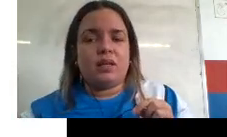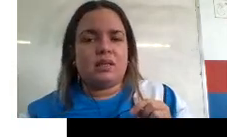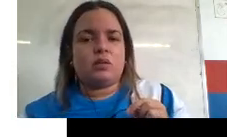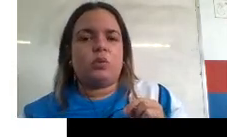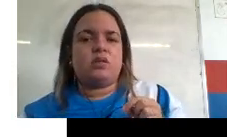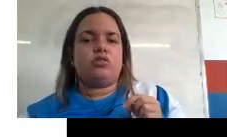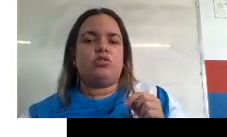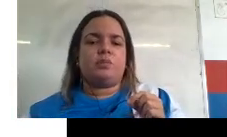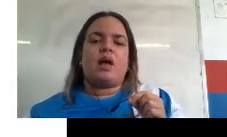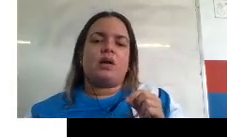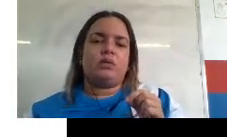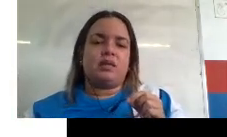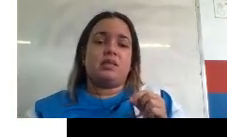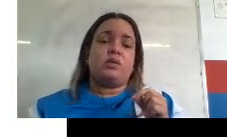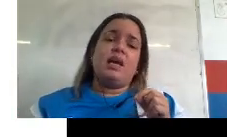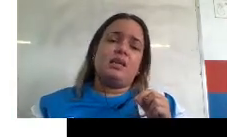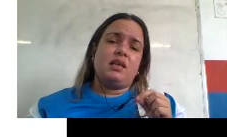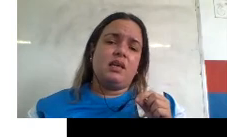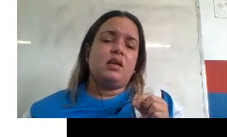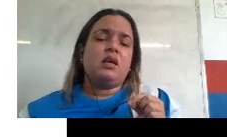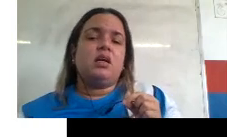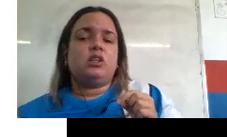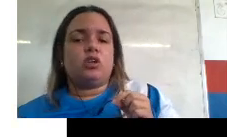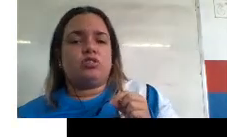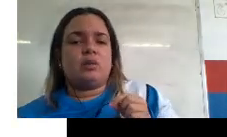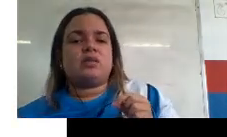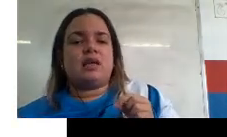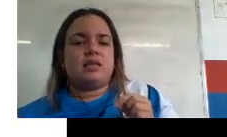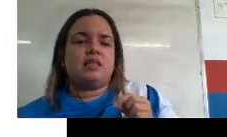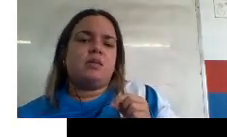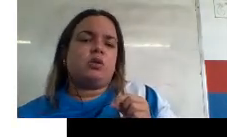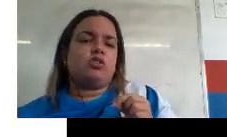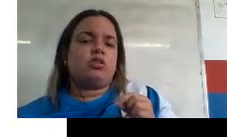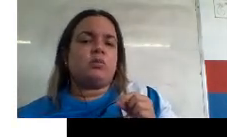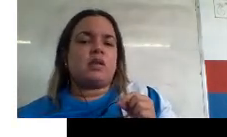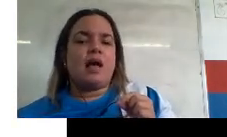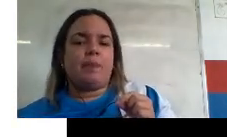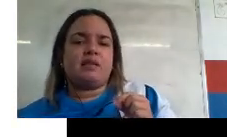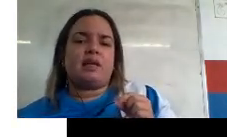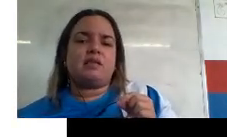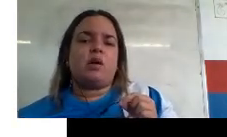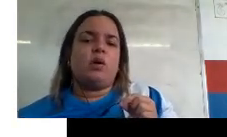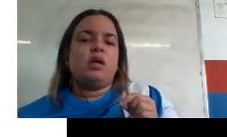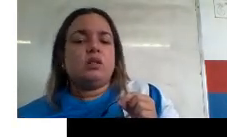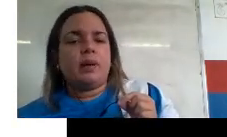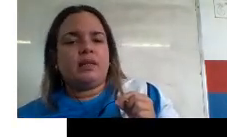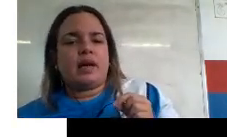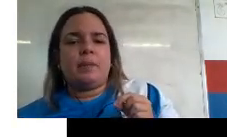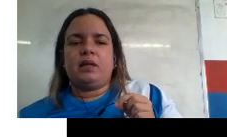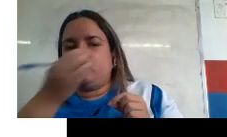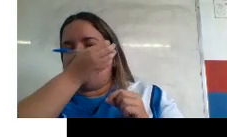né, quantas coisas acontecem. E aqui, nós temos aí em cima, nós temos a representação